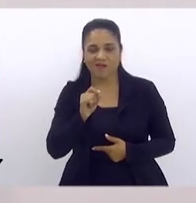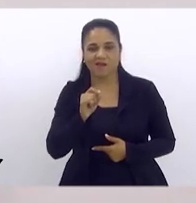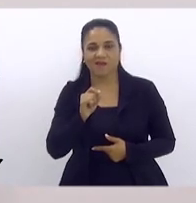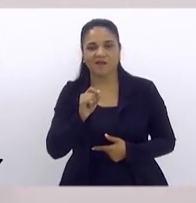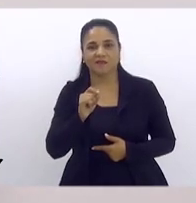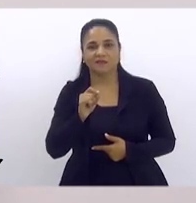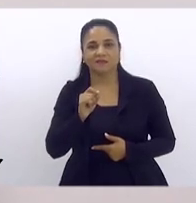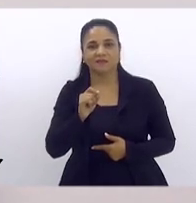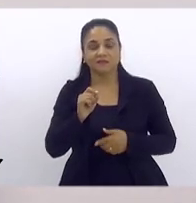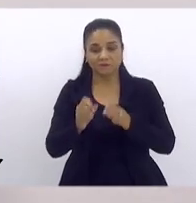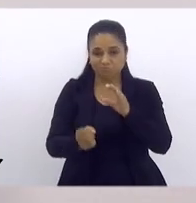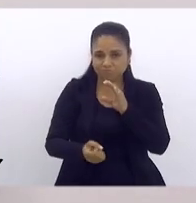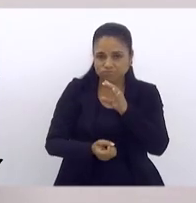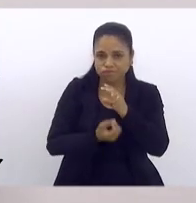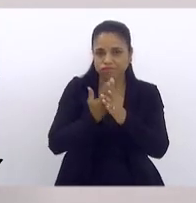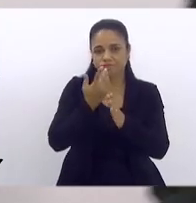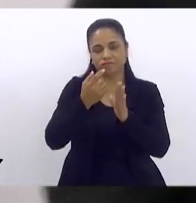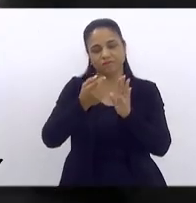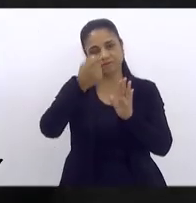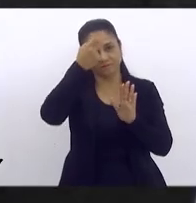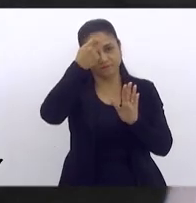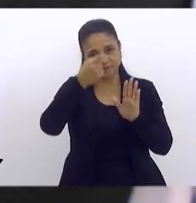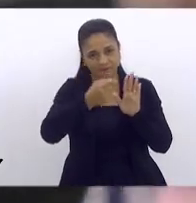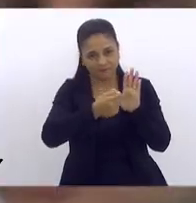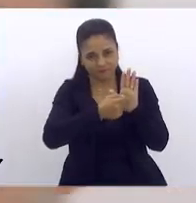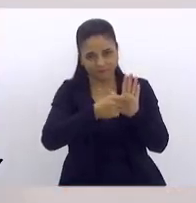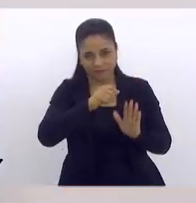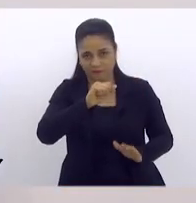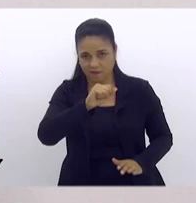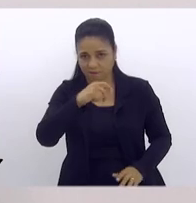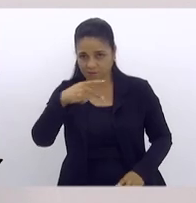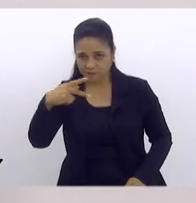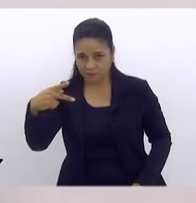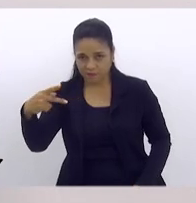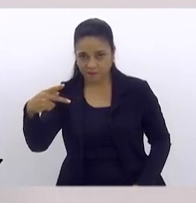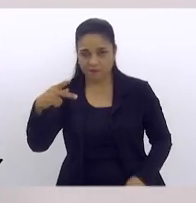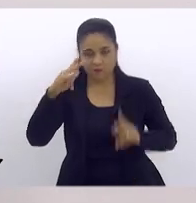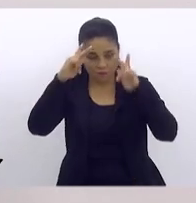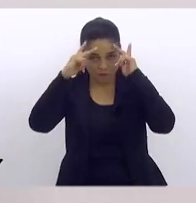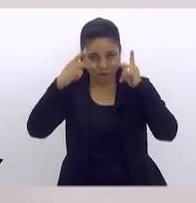construídos por seres humanos esses aplicativos Amazon